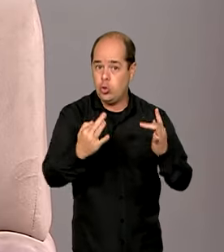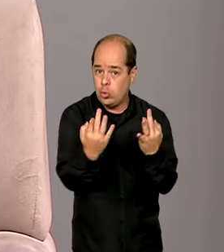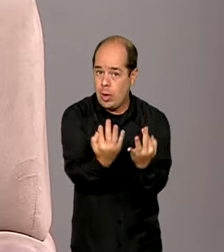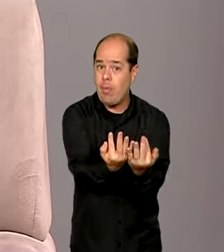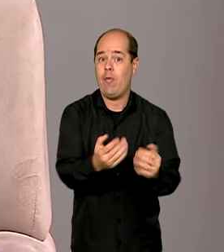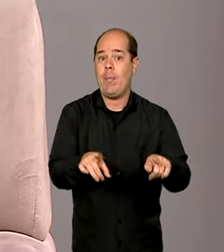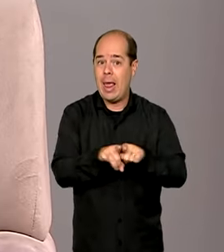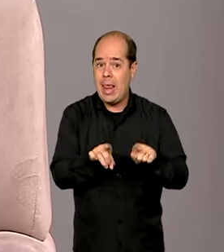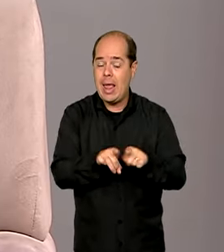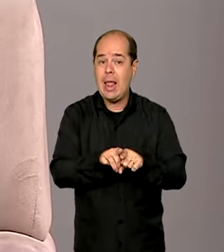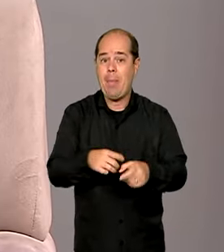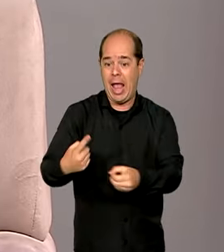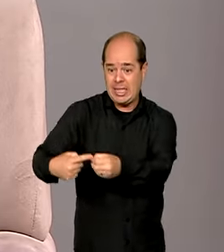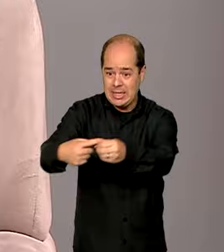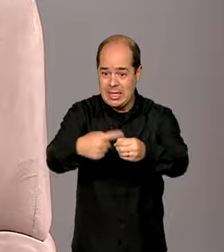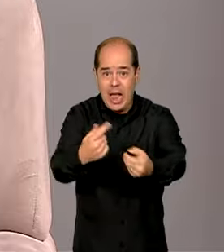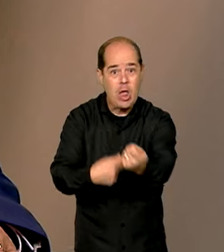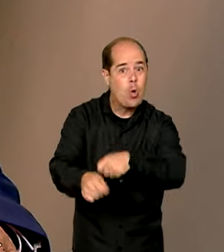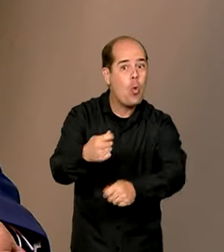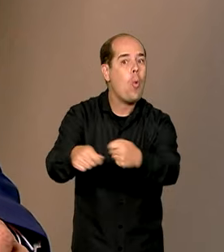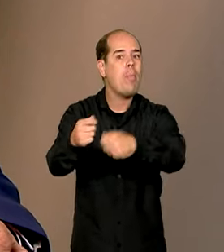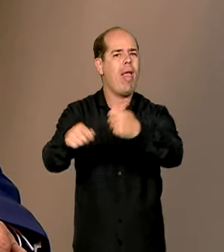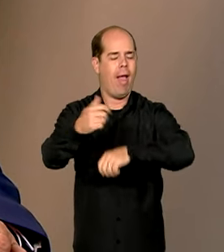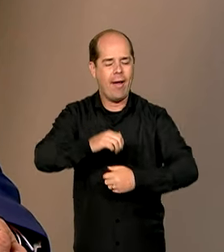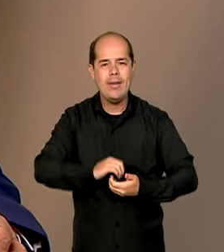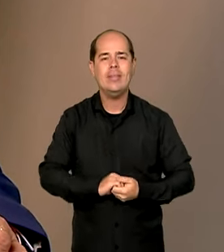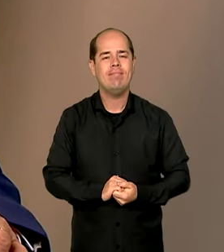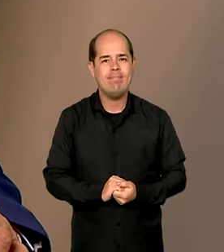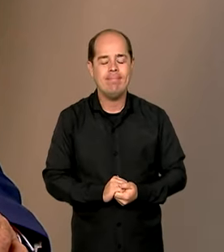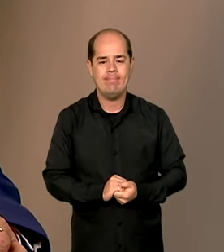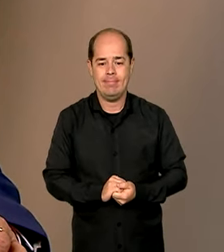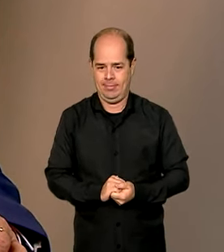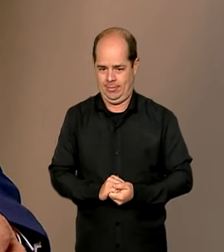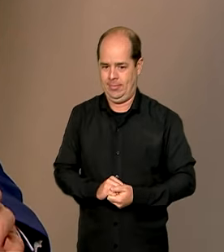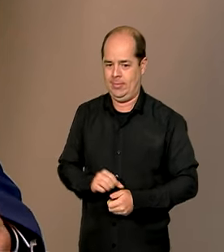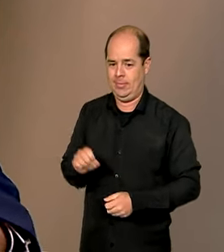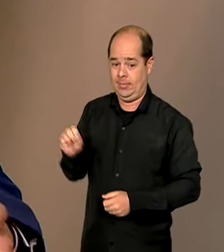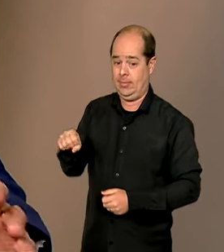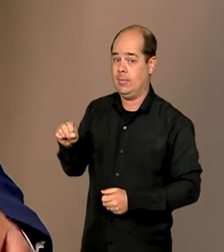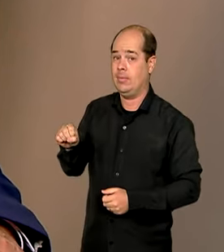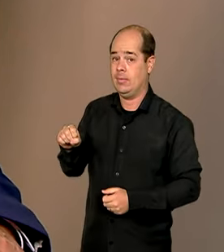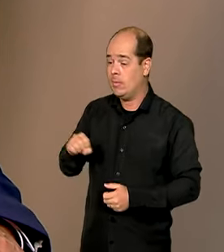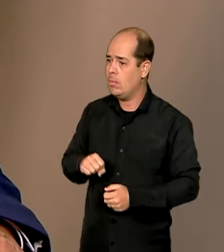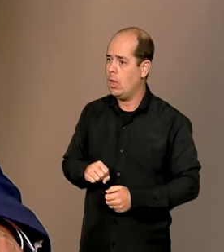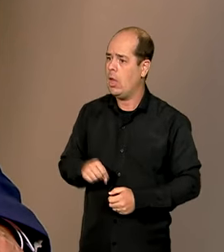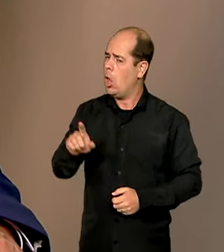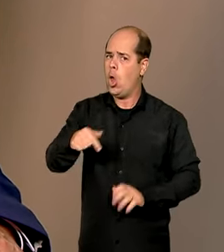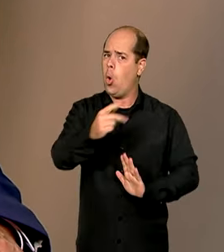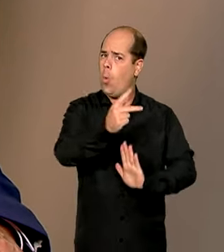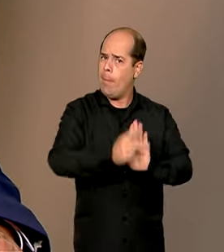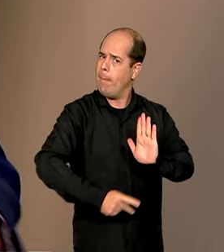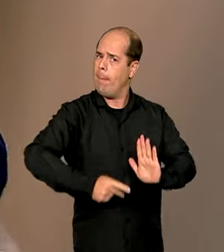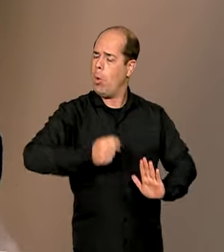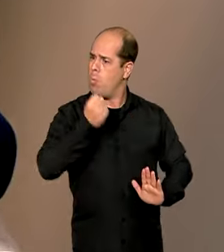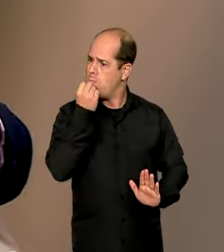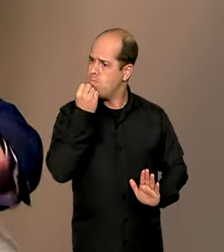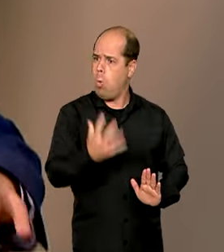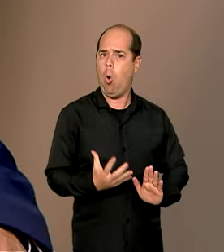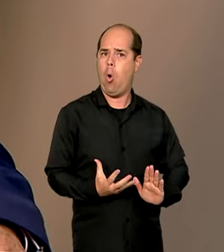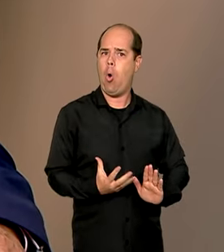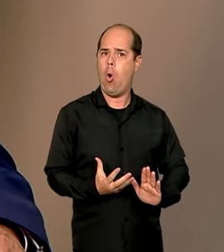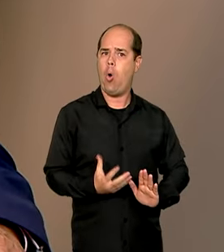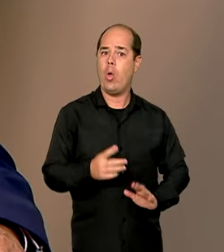para a economia das cidades, não é isso? Exatamente. Ele é um programa potente e é referência para o mundo inteiro. Eu tenho